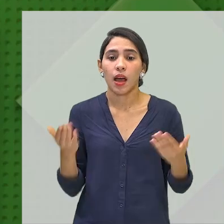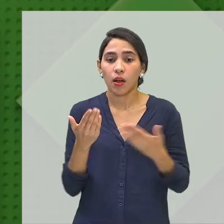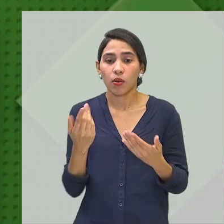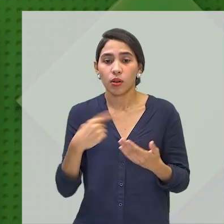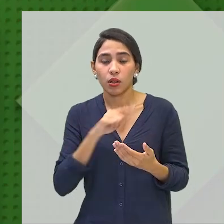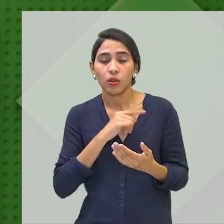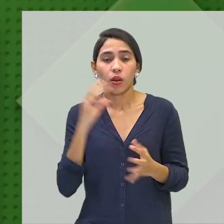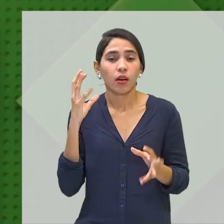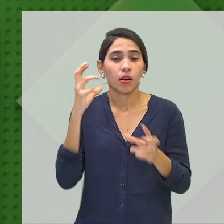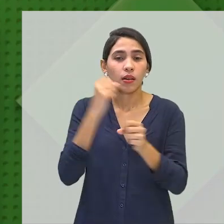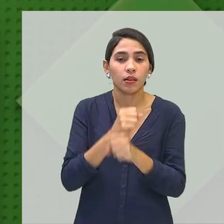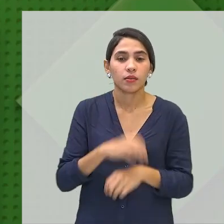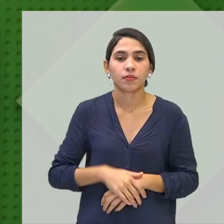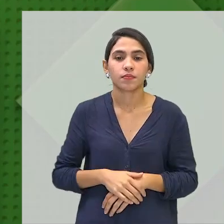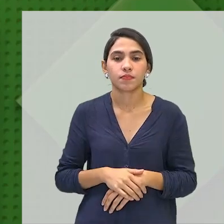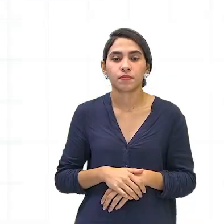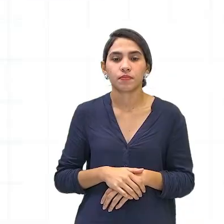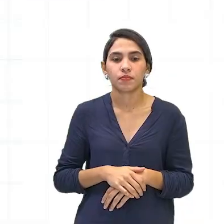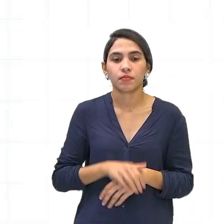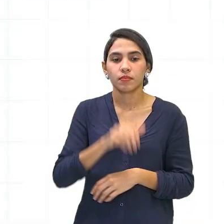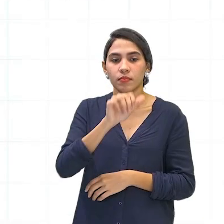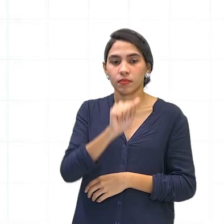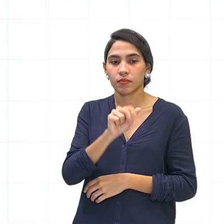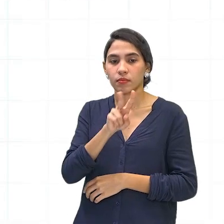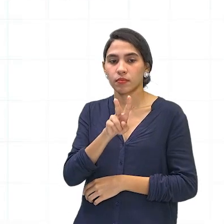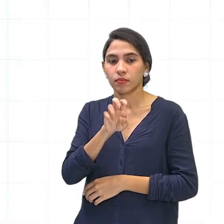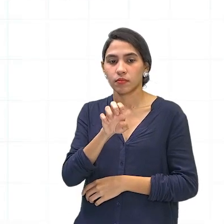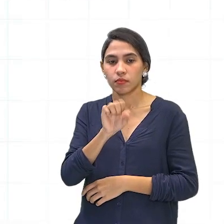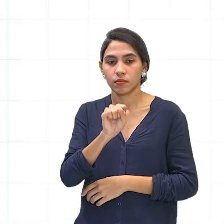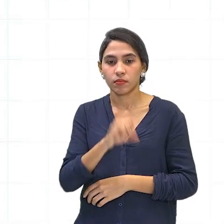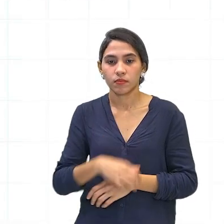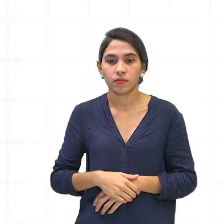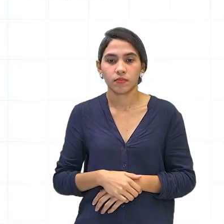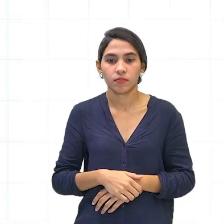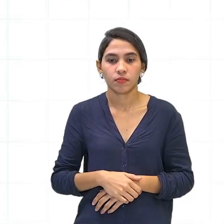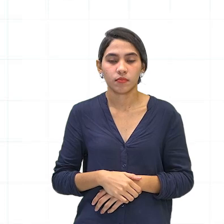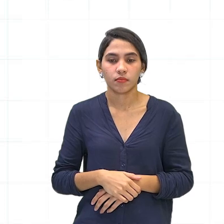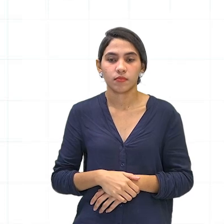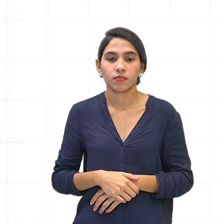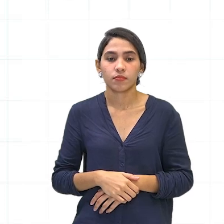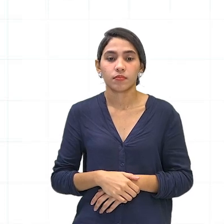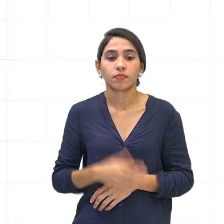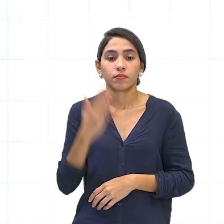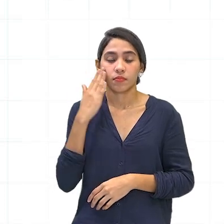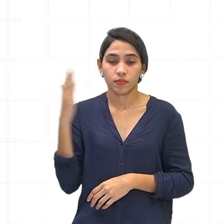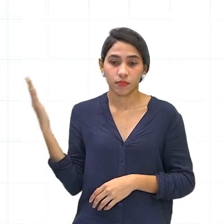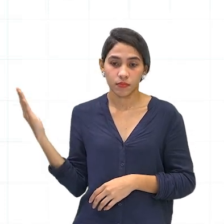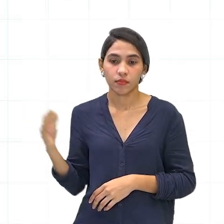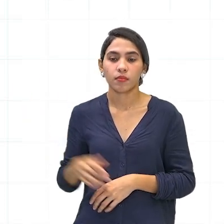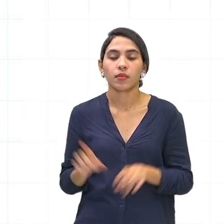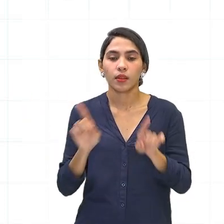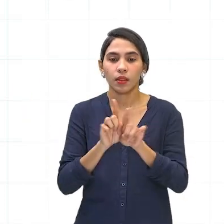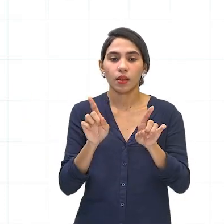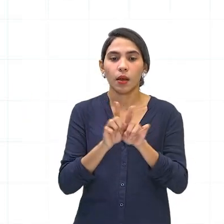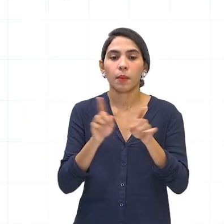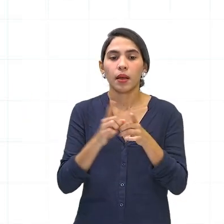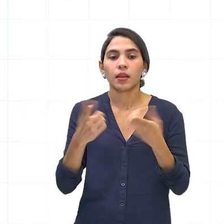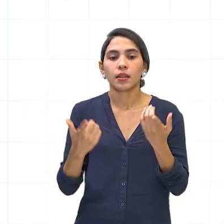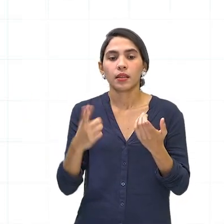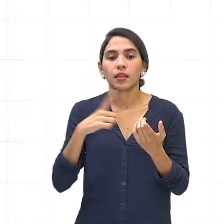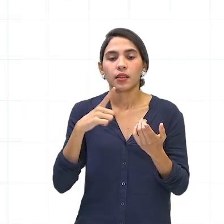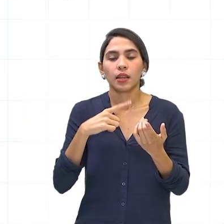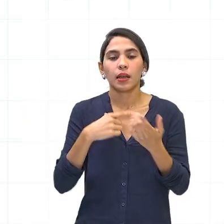vai rever as aves. Vamos ver as características gerais ali das aves. As aves apresentam aí um corpo revestido